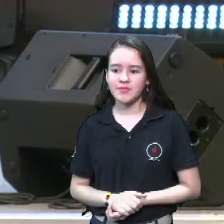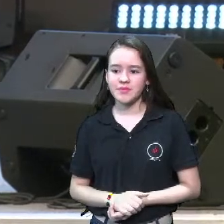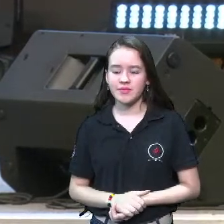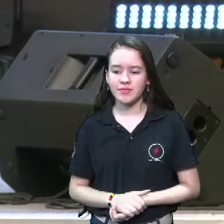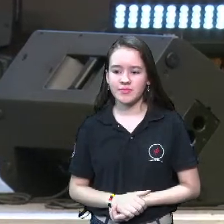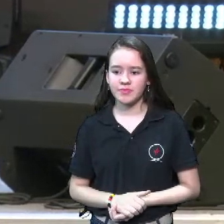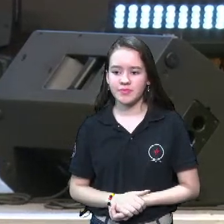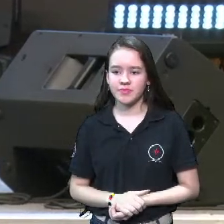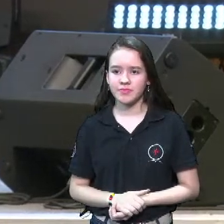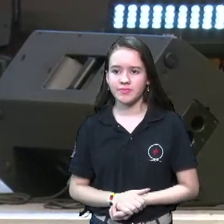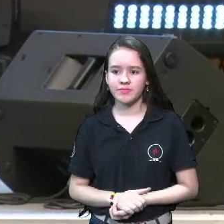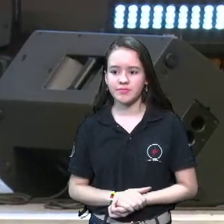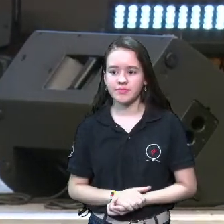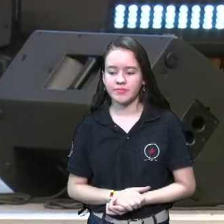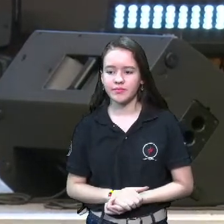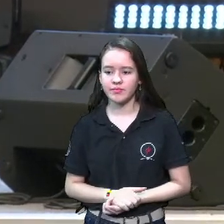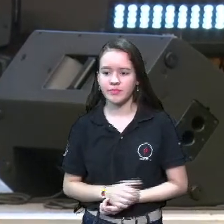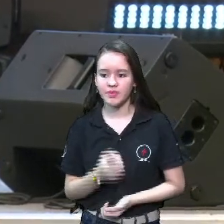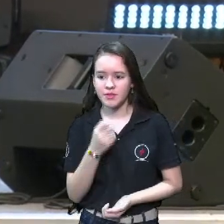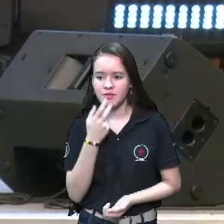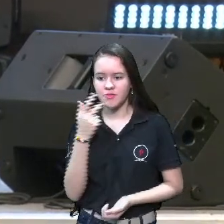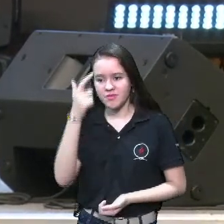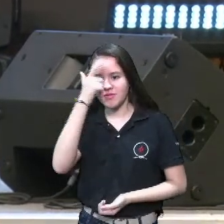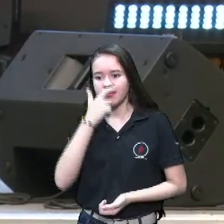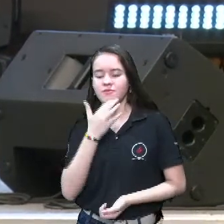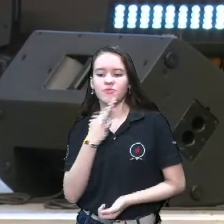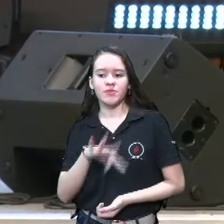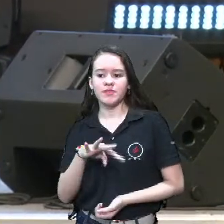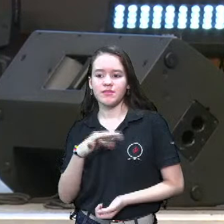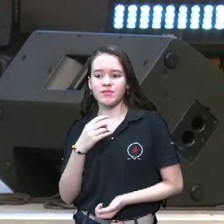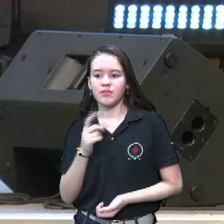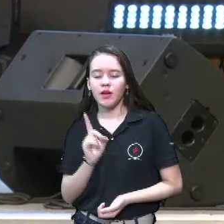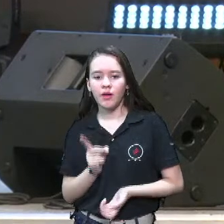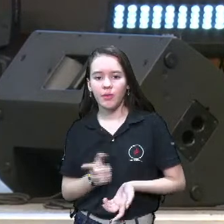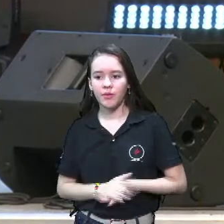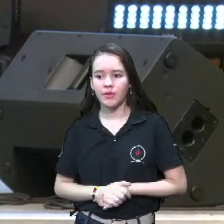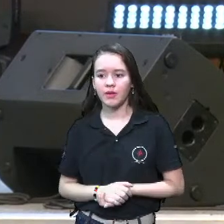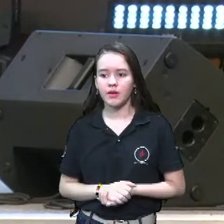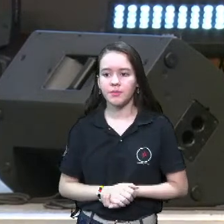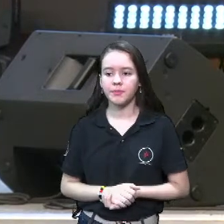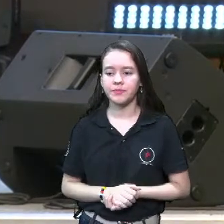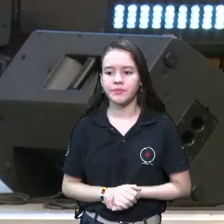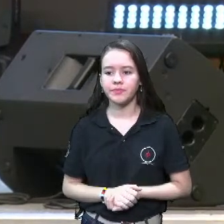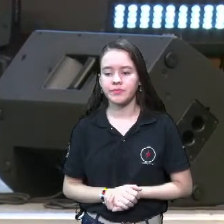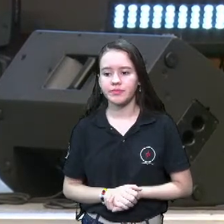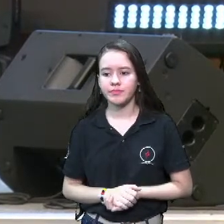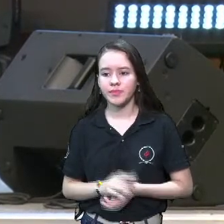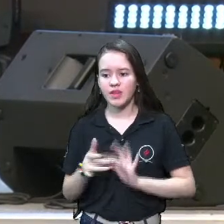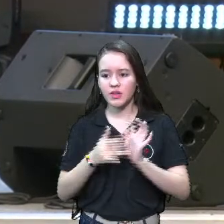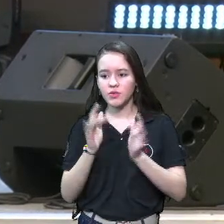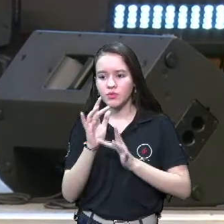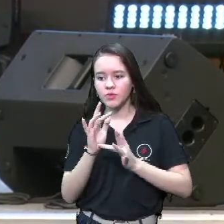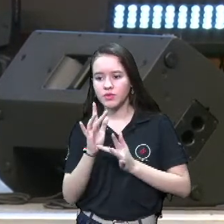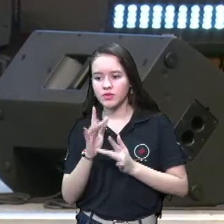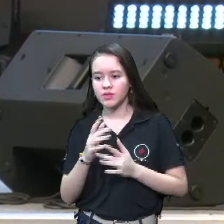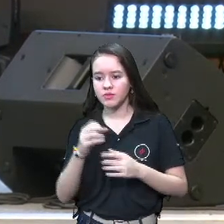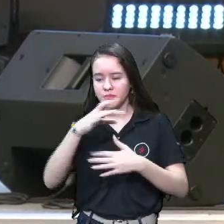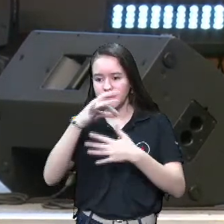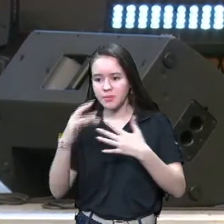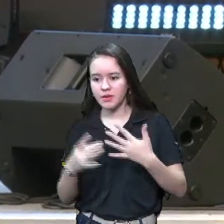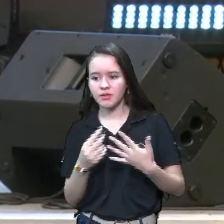rua, dizendo que não sabe quem eu sou. Mas Jesus não falou nada dessas coisas. Ele apenas